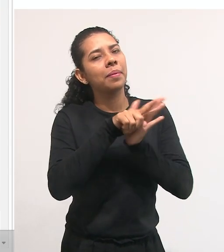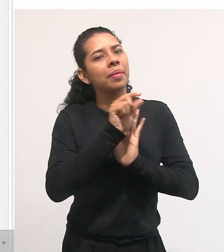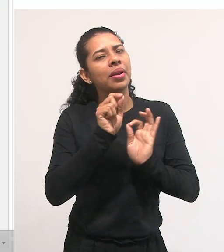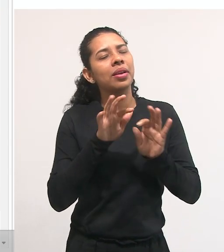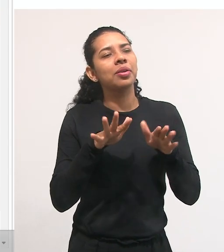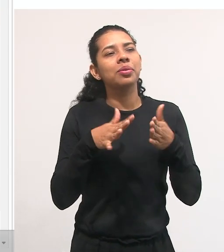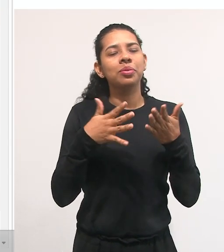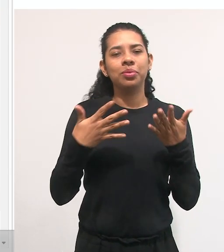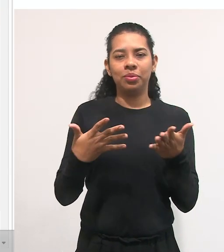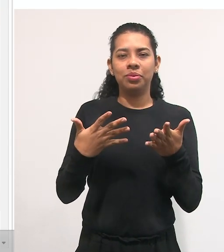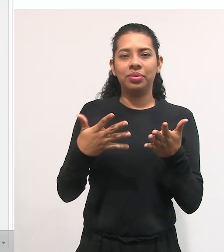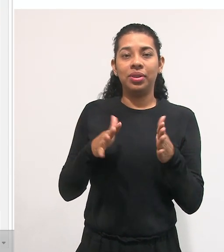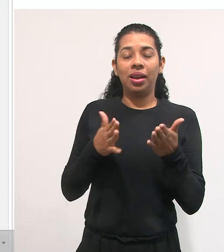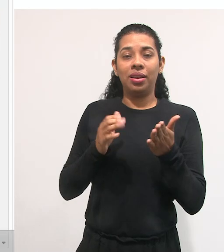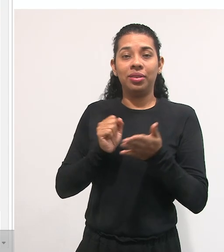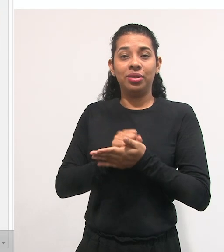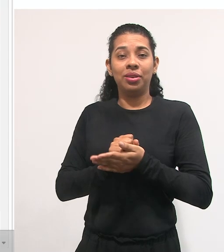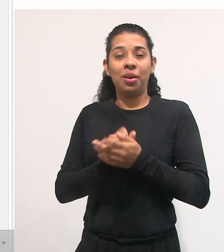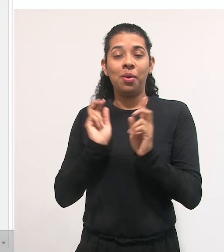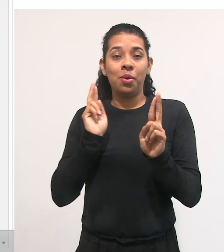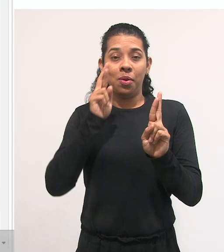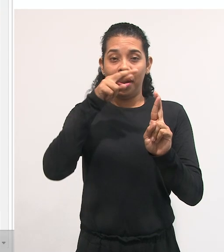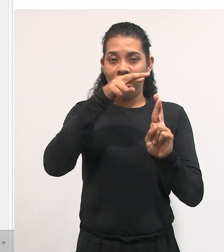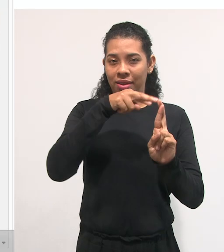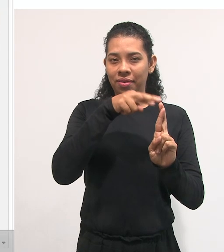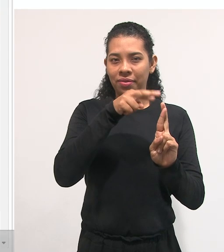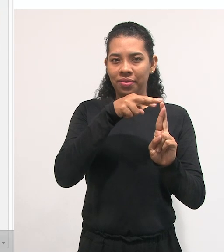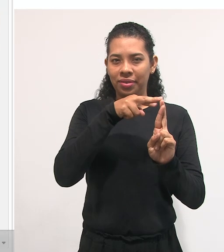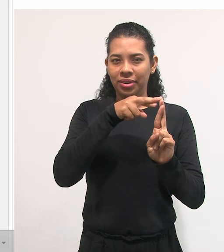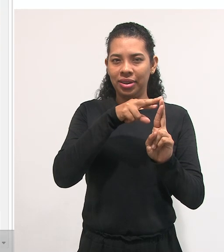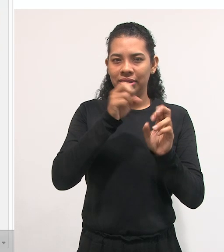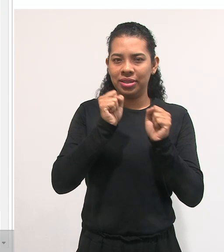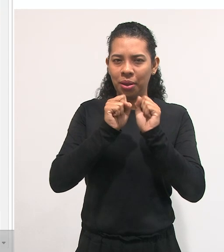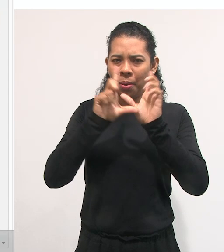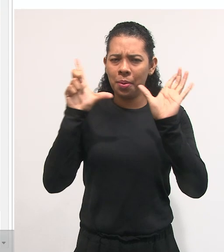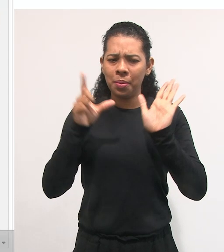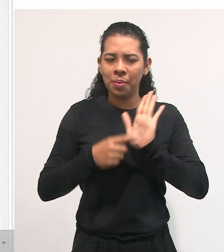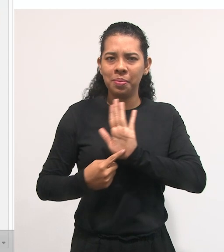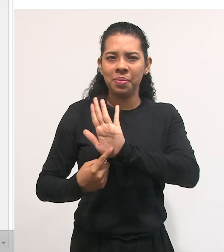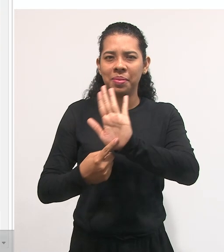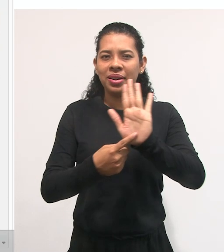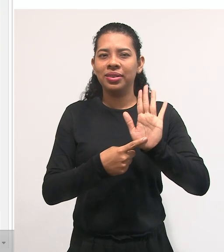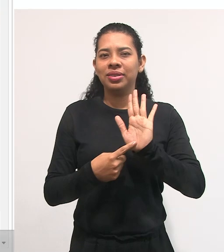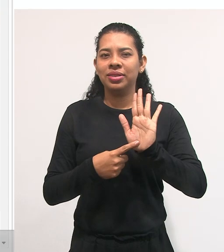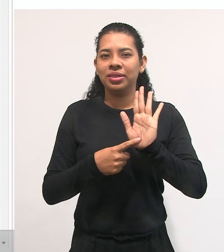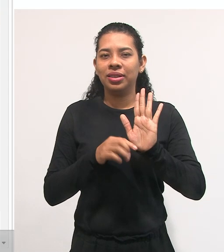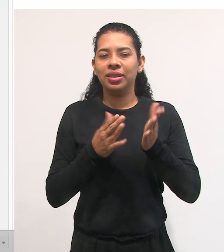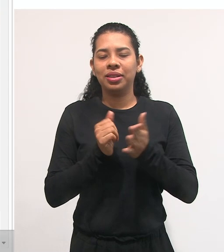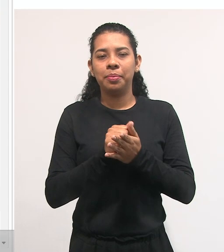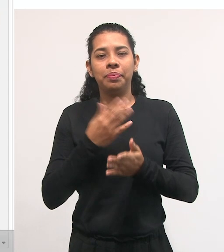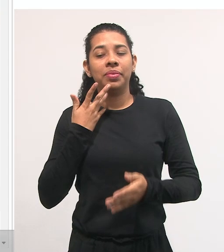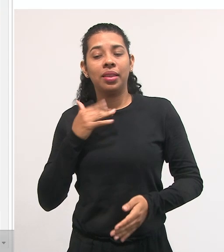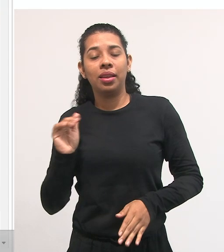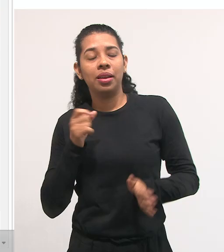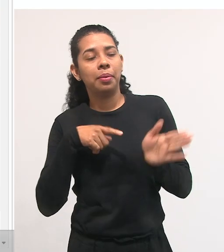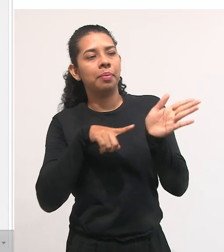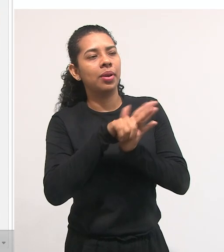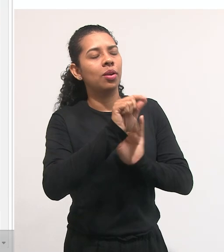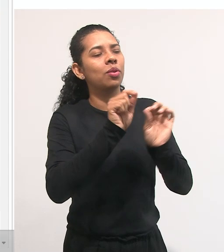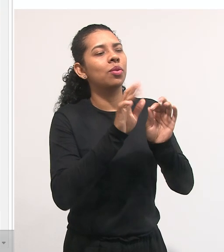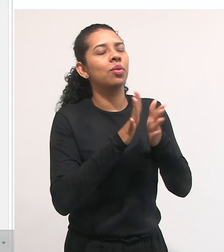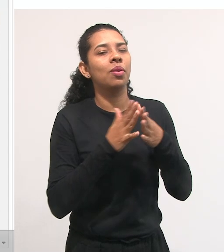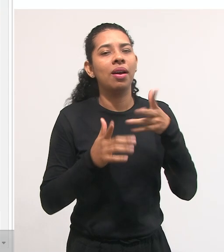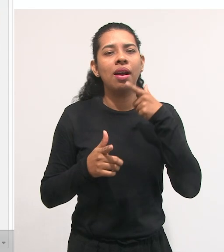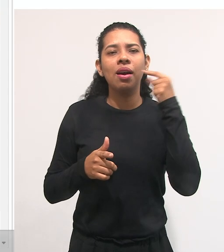o Luis caroll faz essa essa grande eh apresentação pra gente Alice se pergunta ao gato